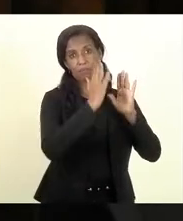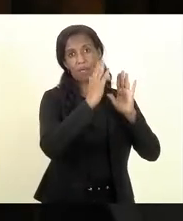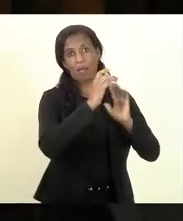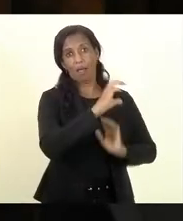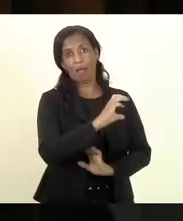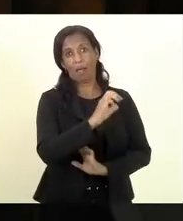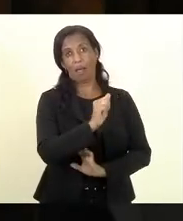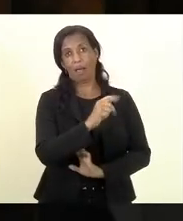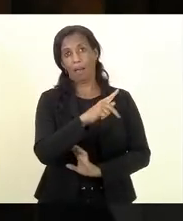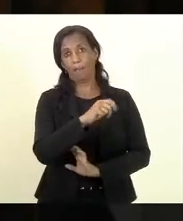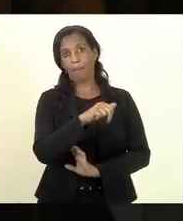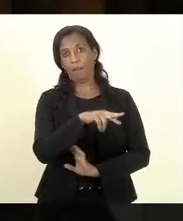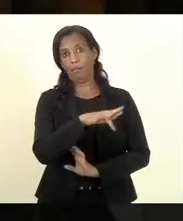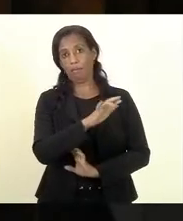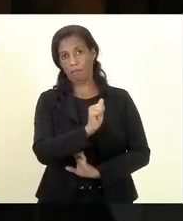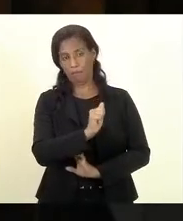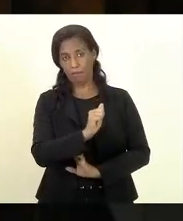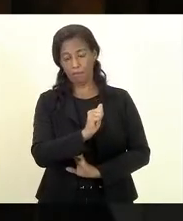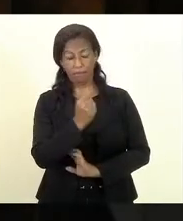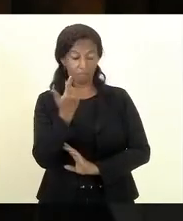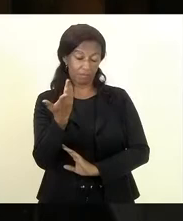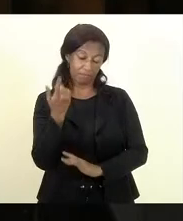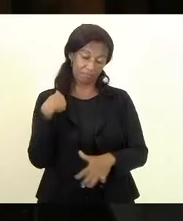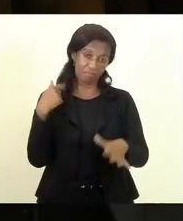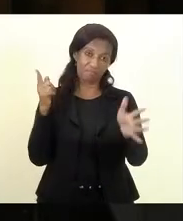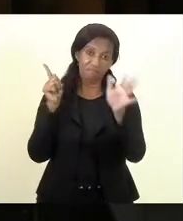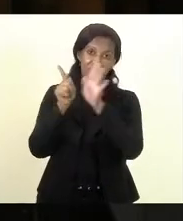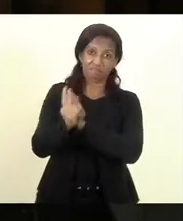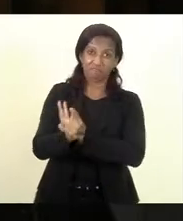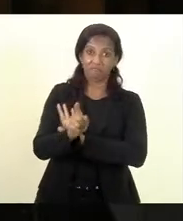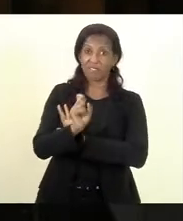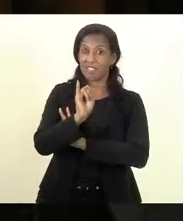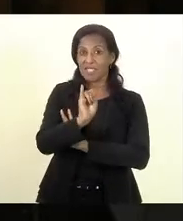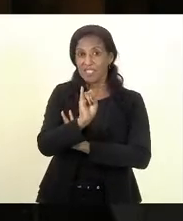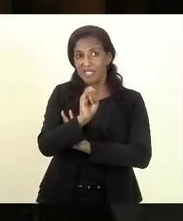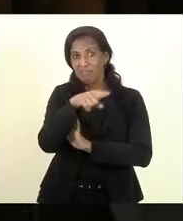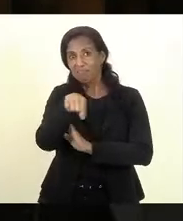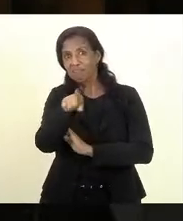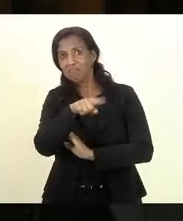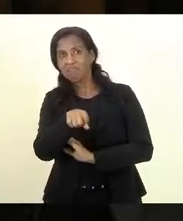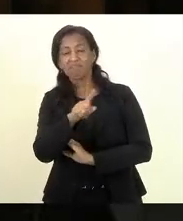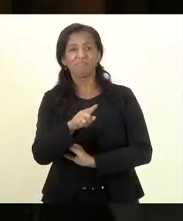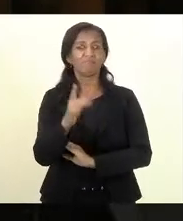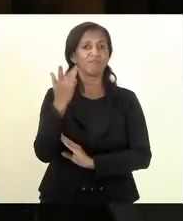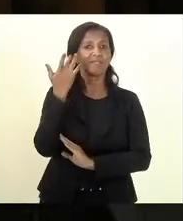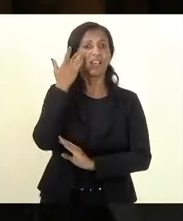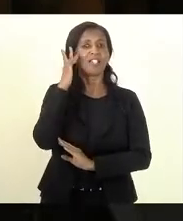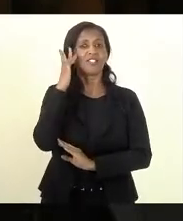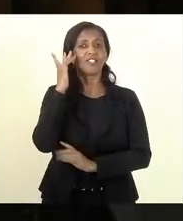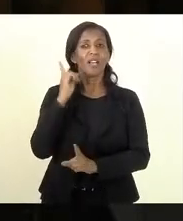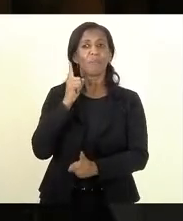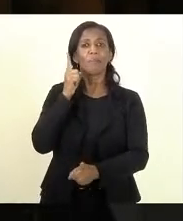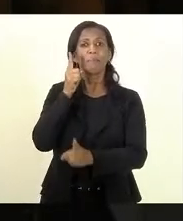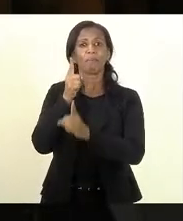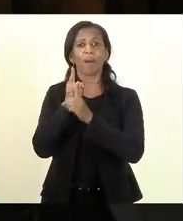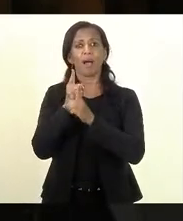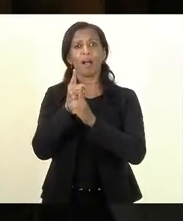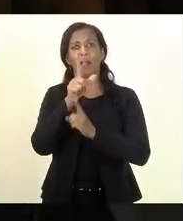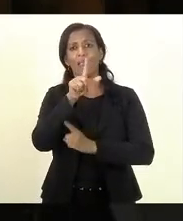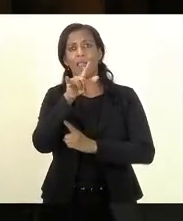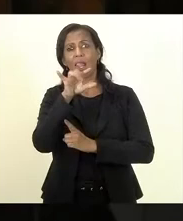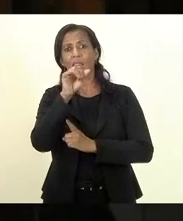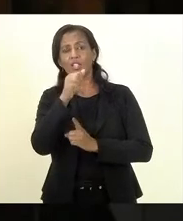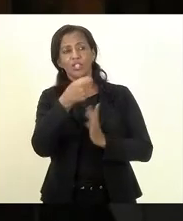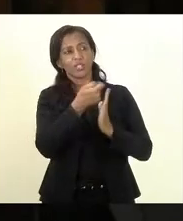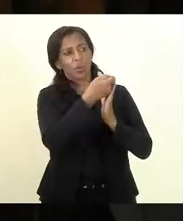daí a pergunta que fiz. Se alguém achar essa lista, eu